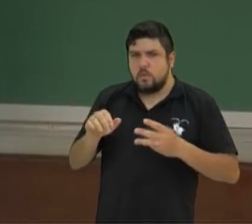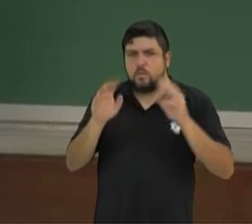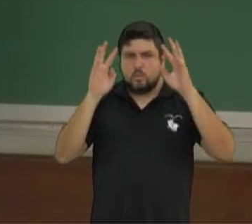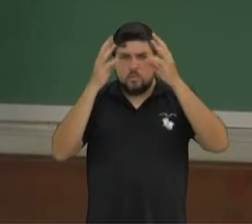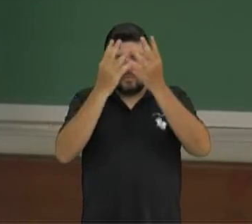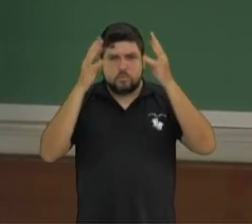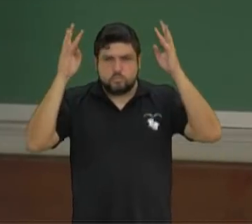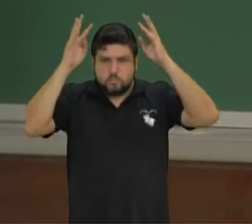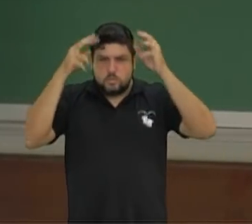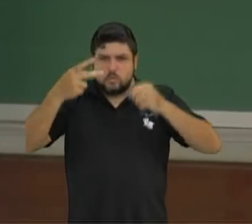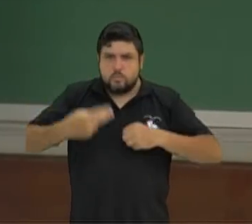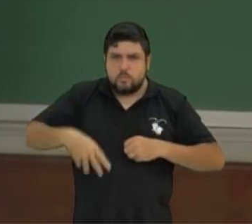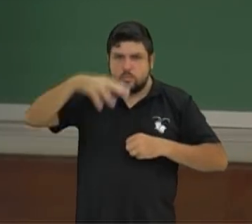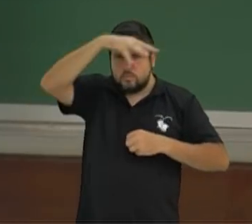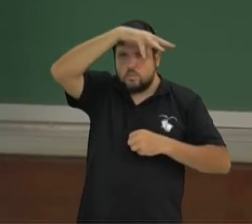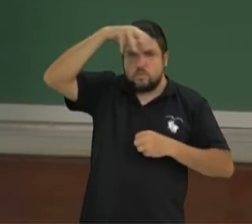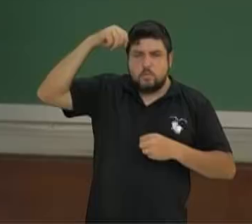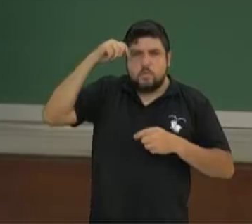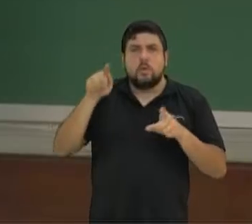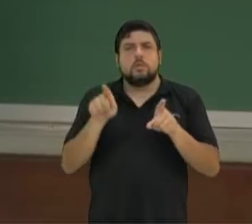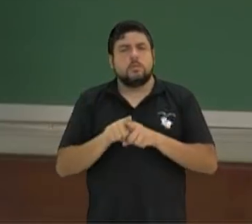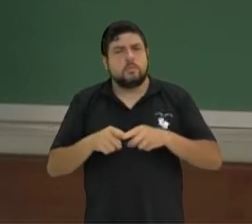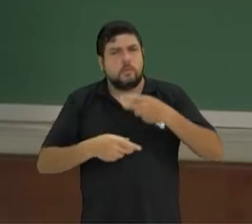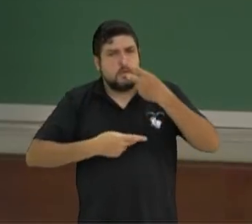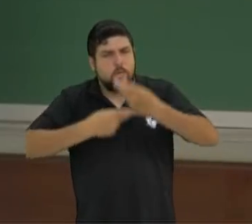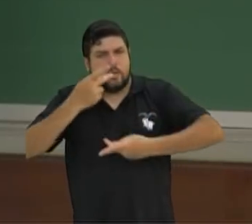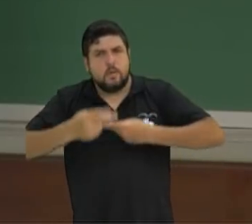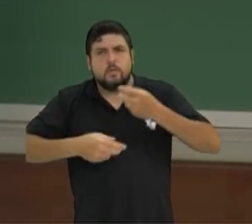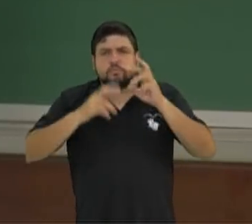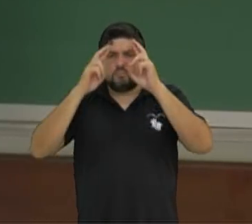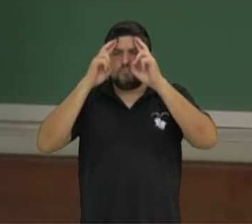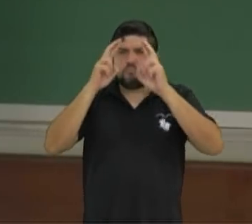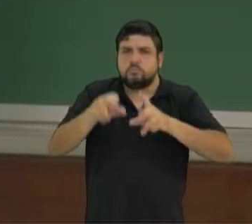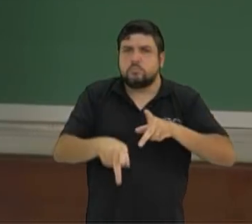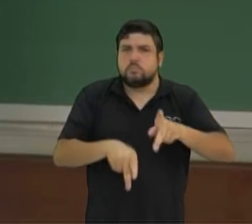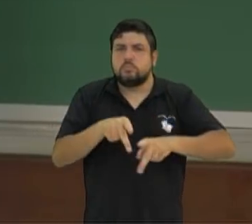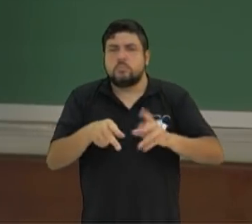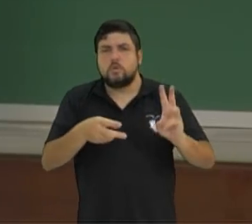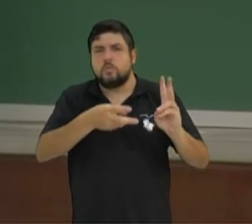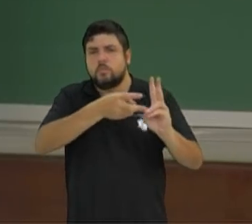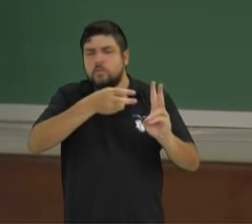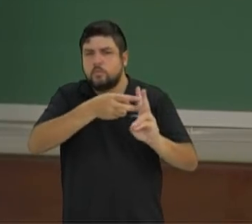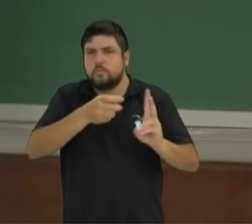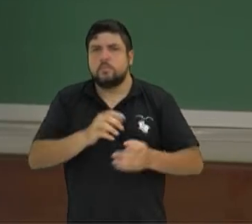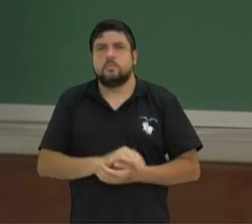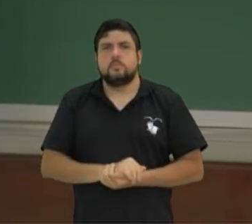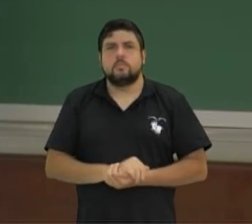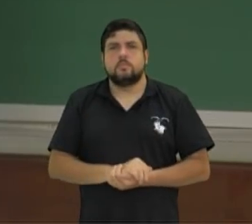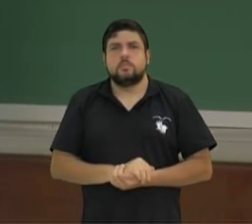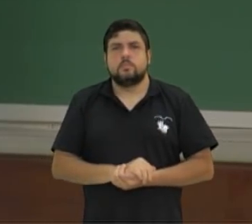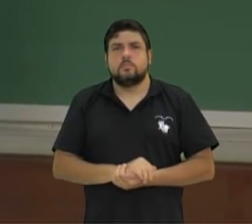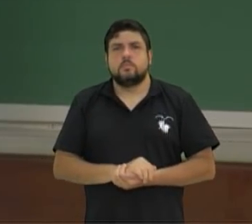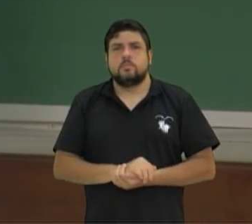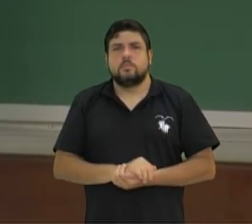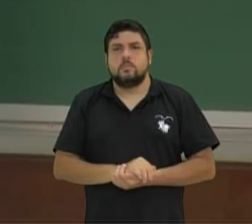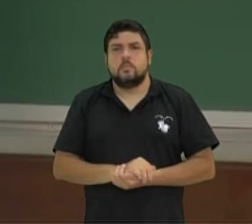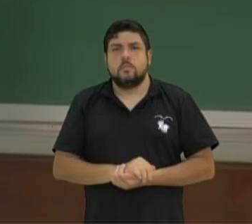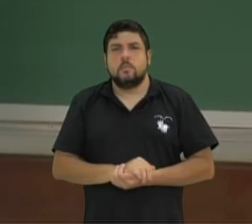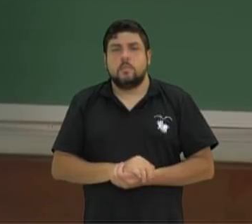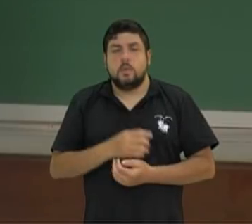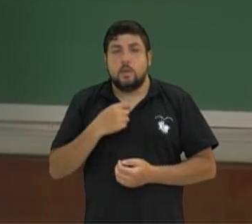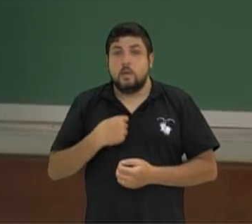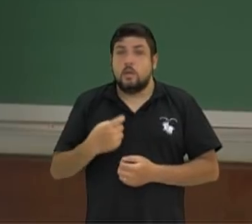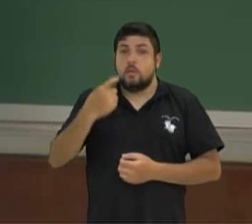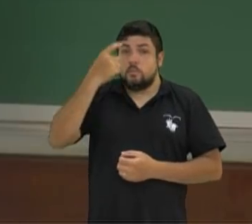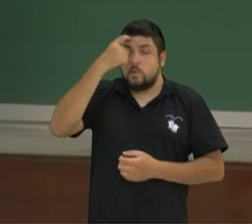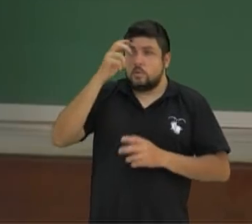além de também falar do respeito aos povos indígenas, também fala do respeito à diversidade. Pensar diferente disso,